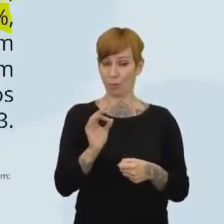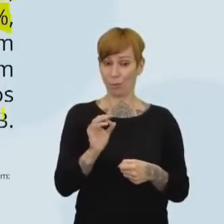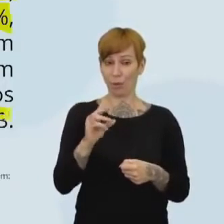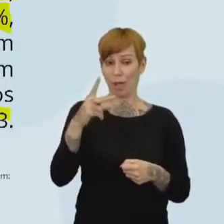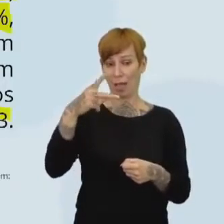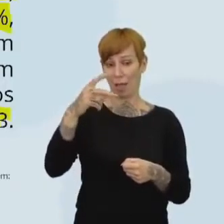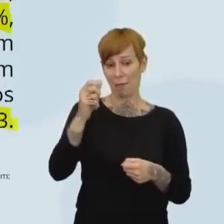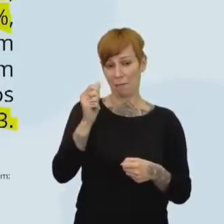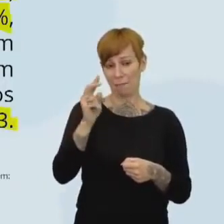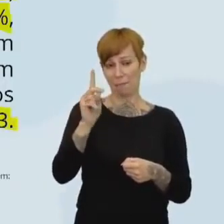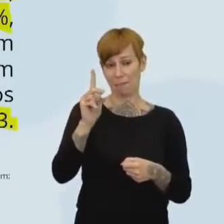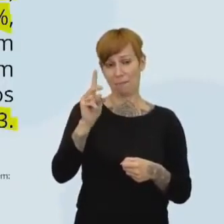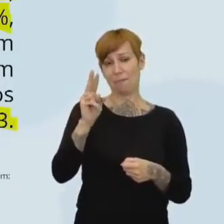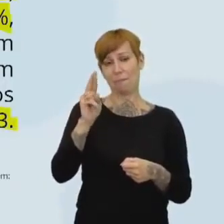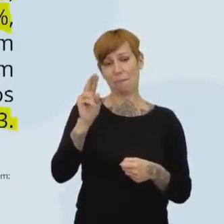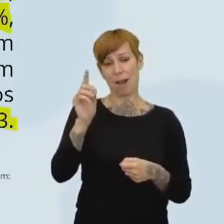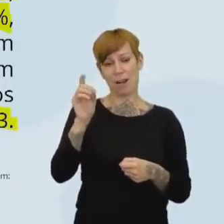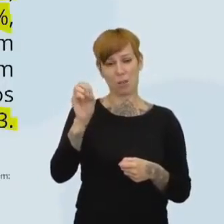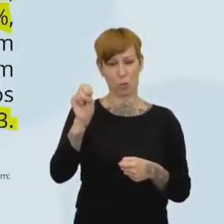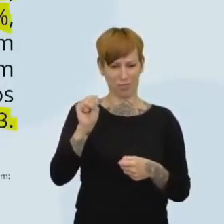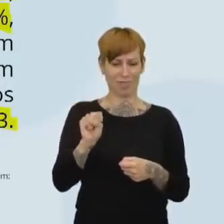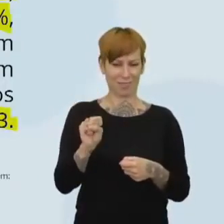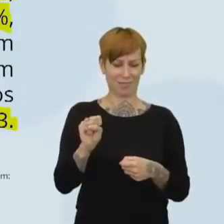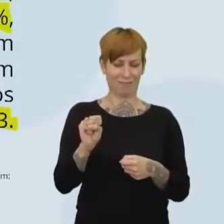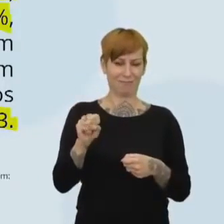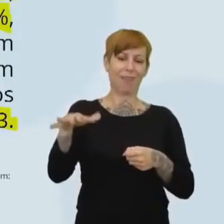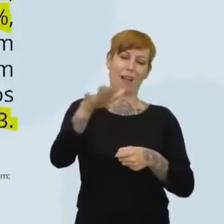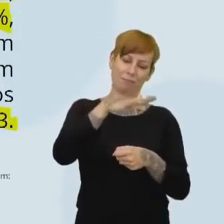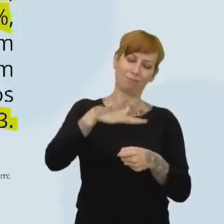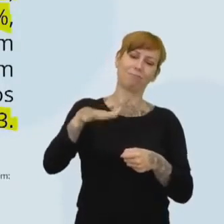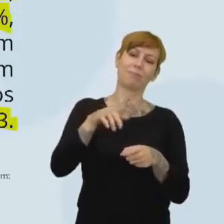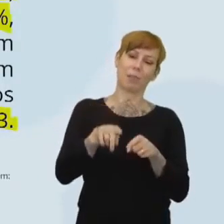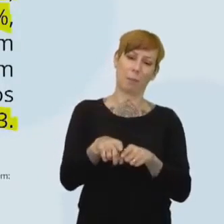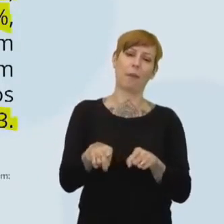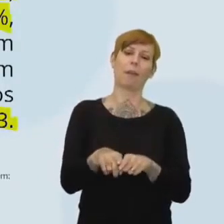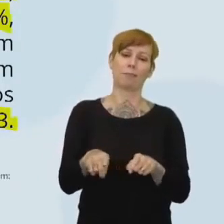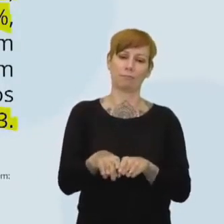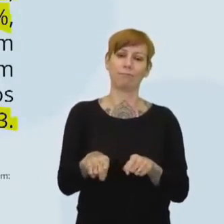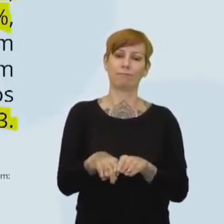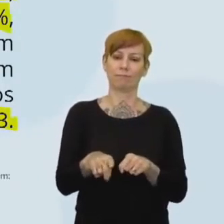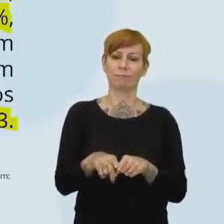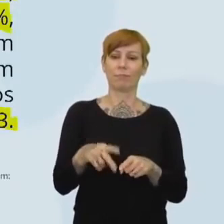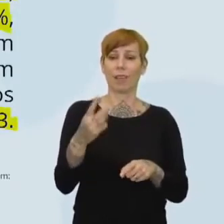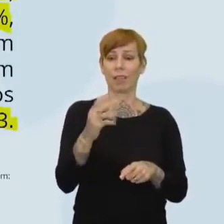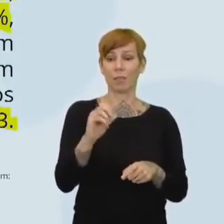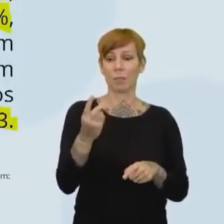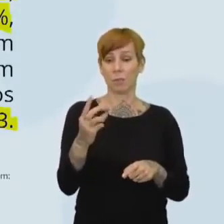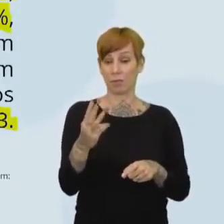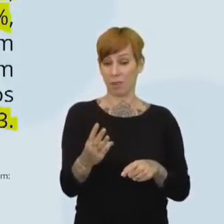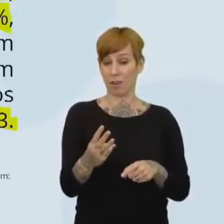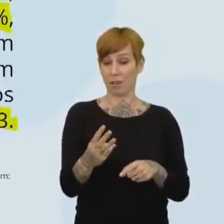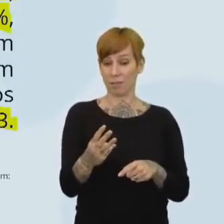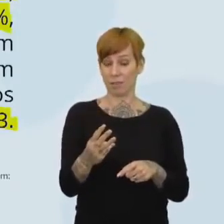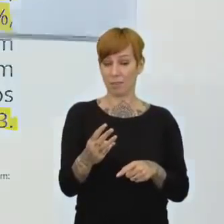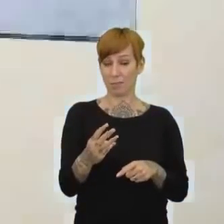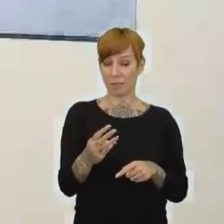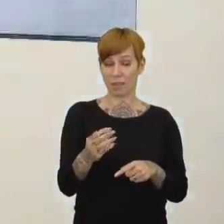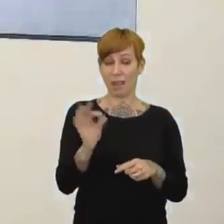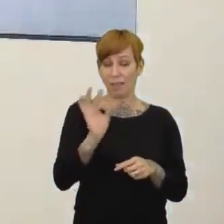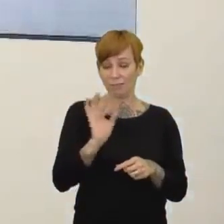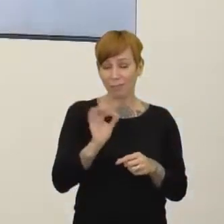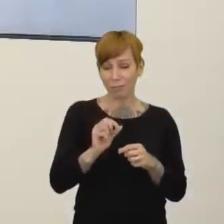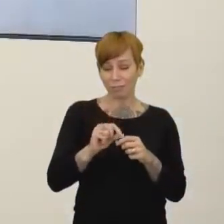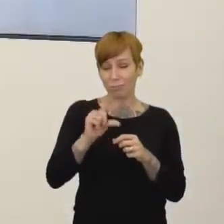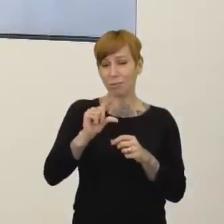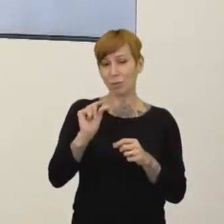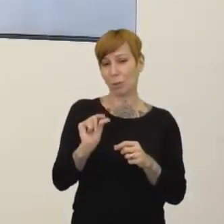em 2013. Com os brancos, a taxa avançava para 5,4%, tá? Então, a